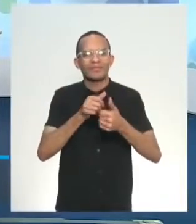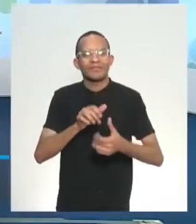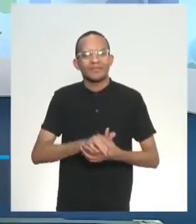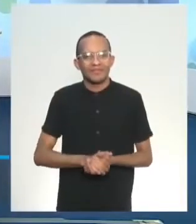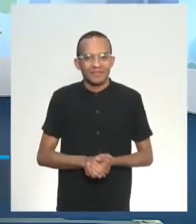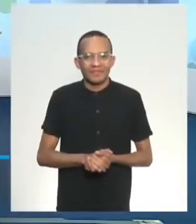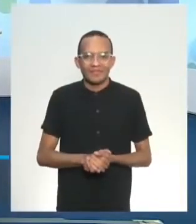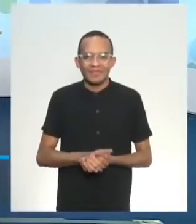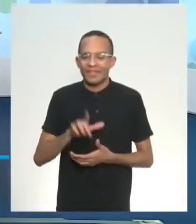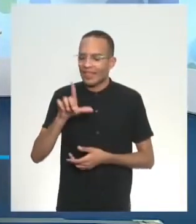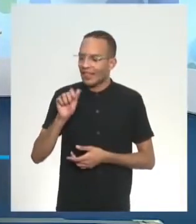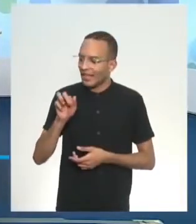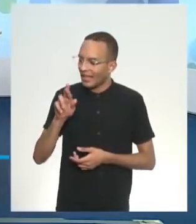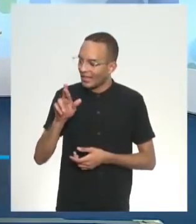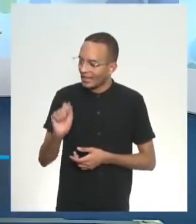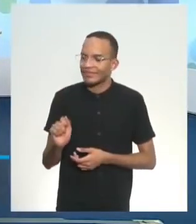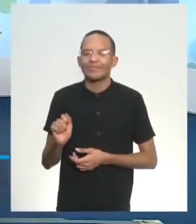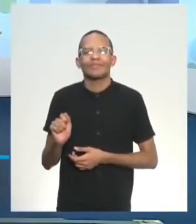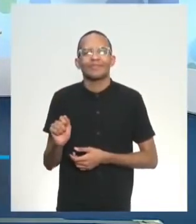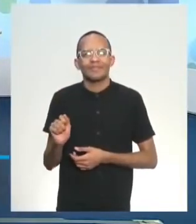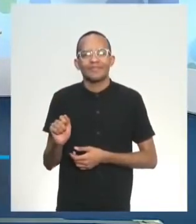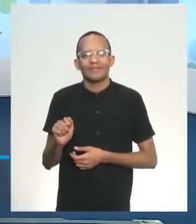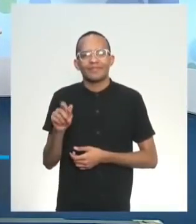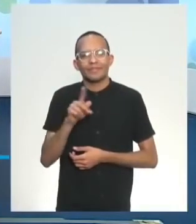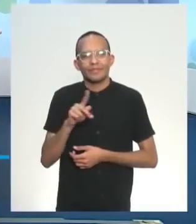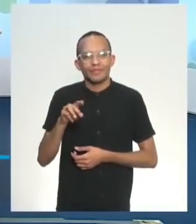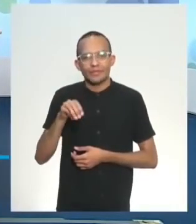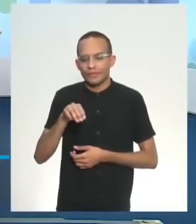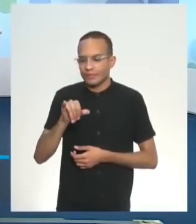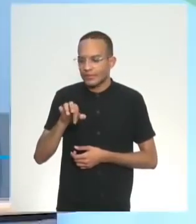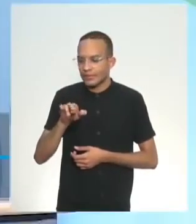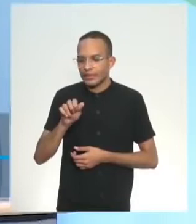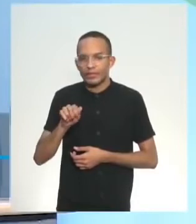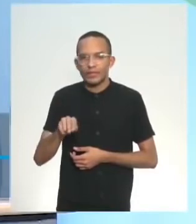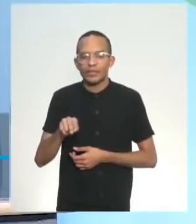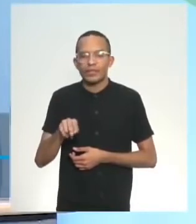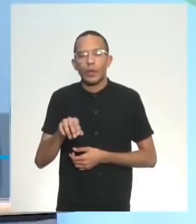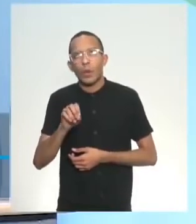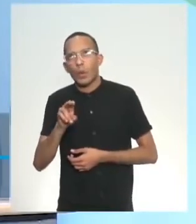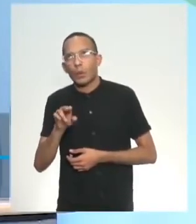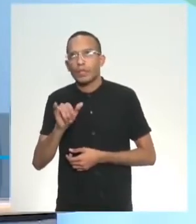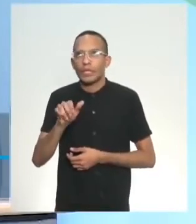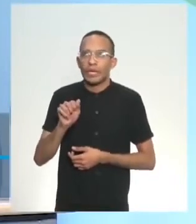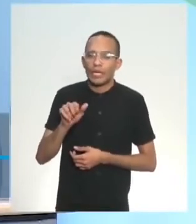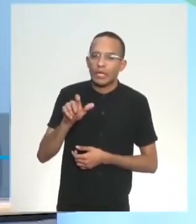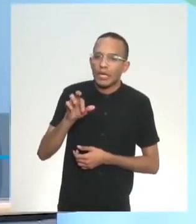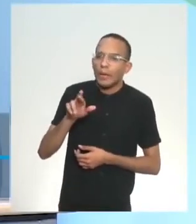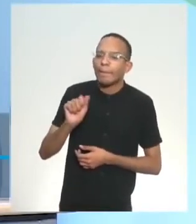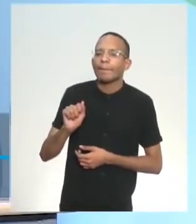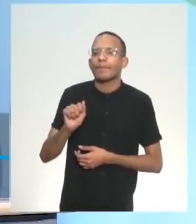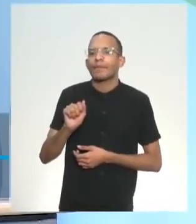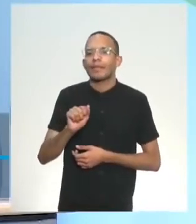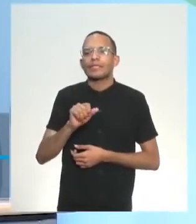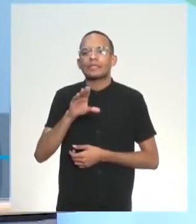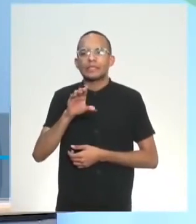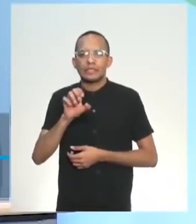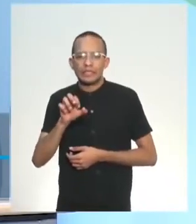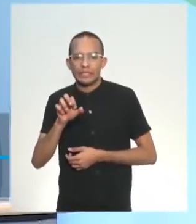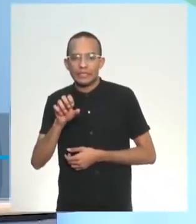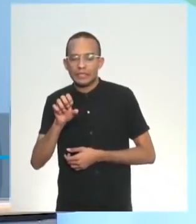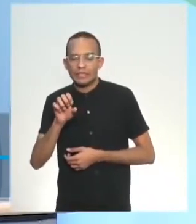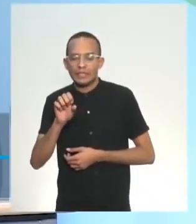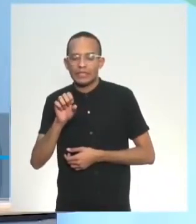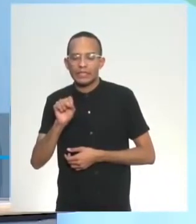A Lara, da Promíria. Lara ou Iara, né? Cerrado, da Pei